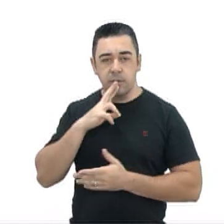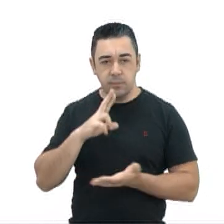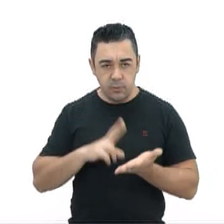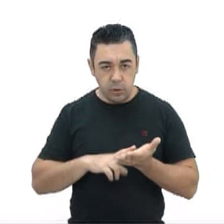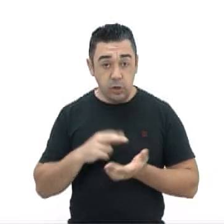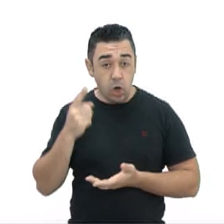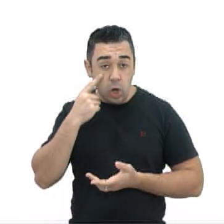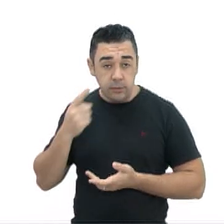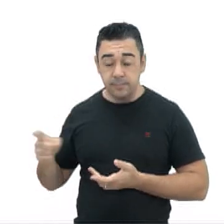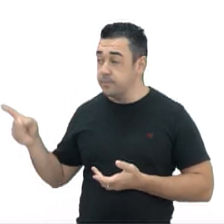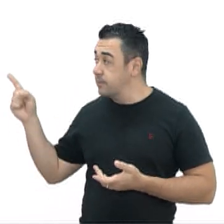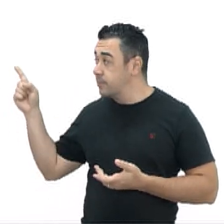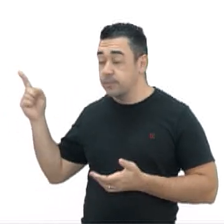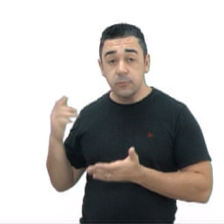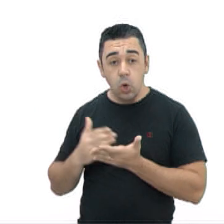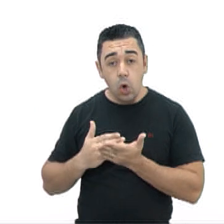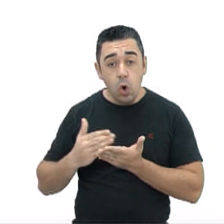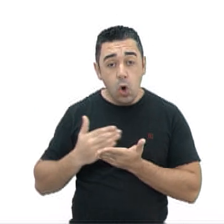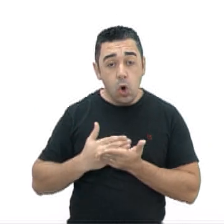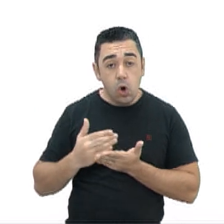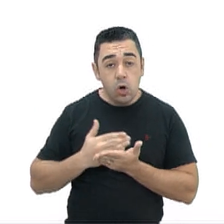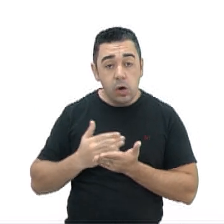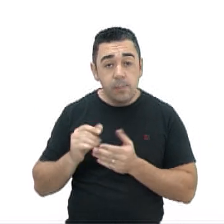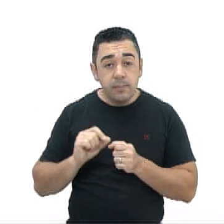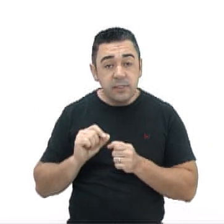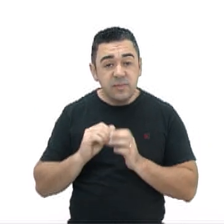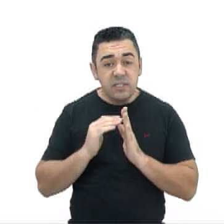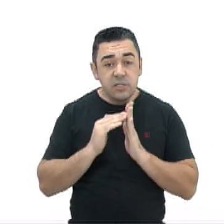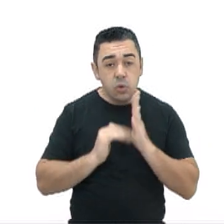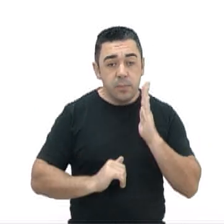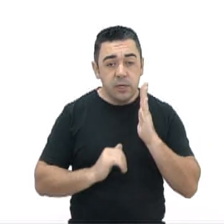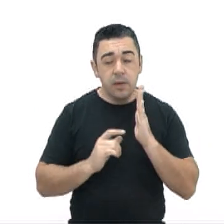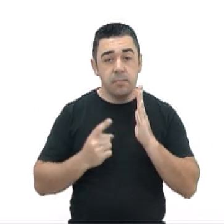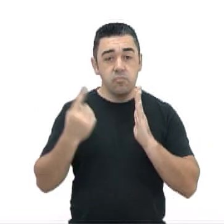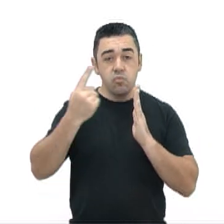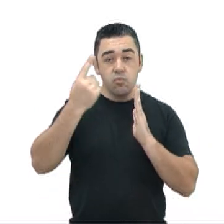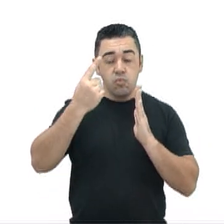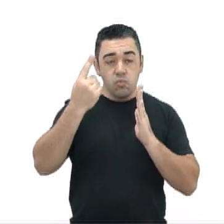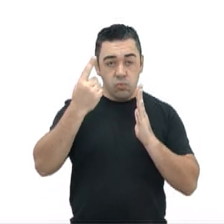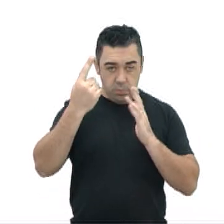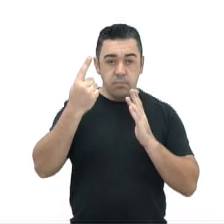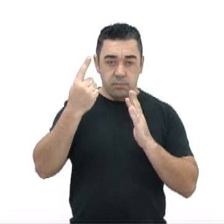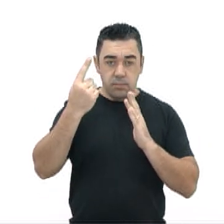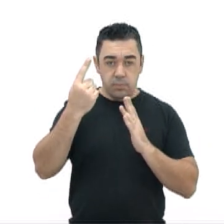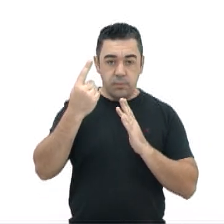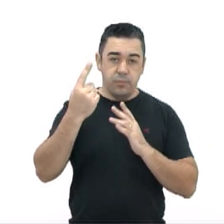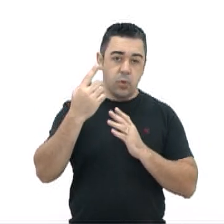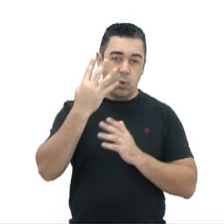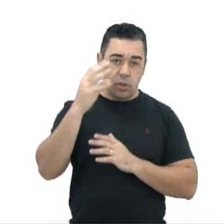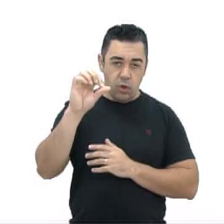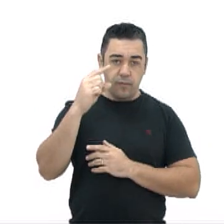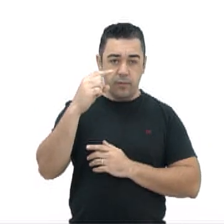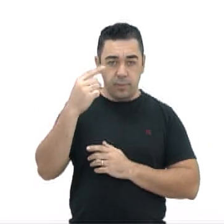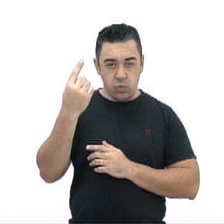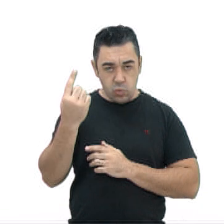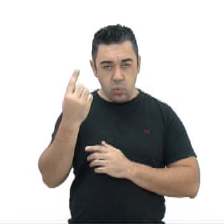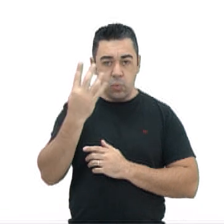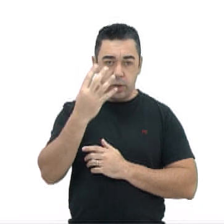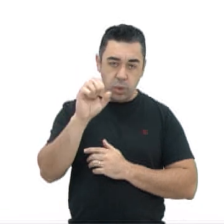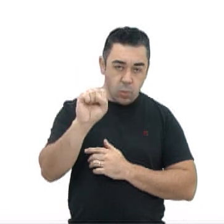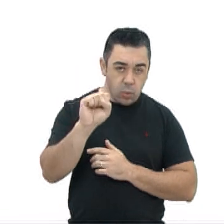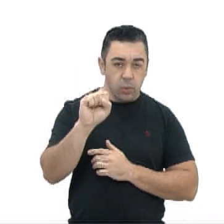que é tranquilo. Nós começamos fazendo subtrações a partir do primeiro número ímpar, que é o 1. Então, 49 menos 1,